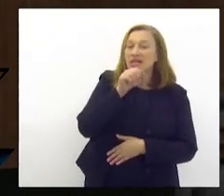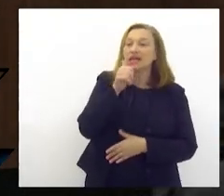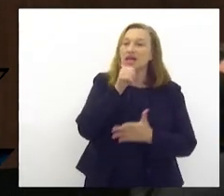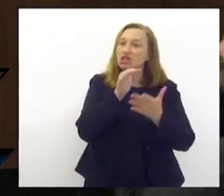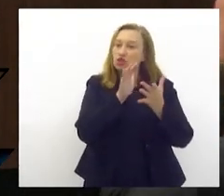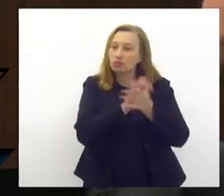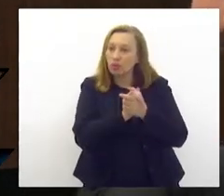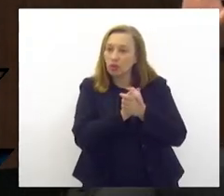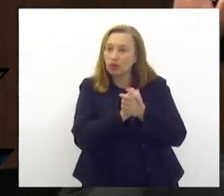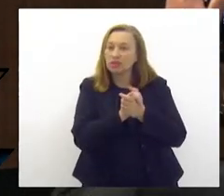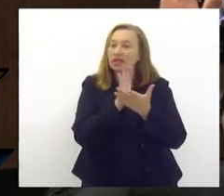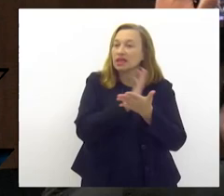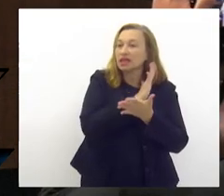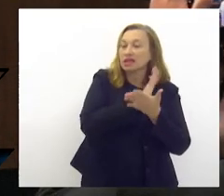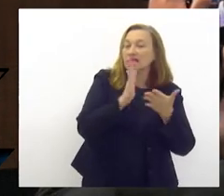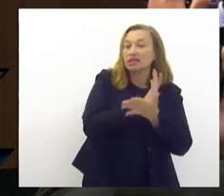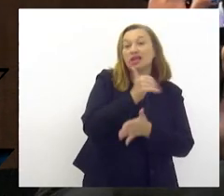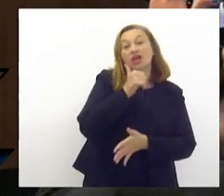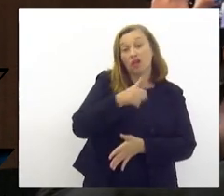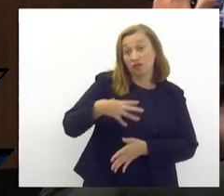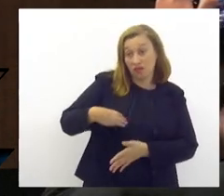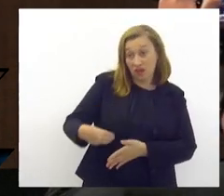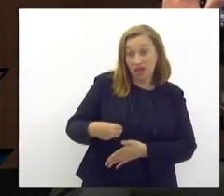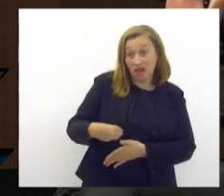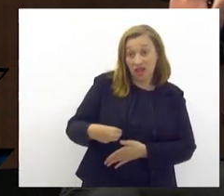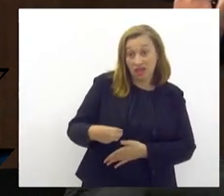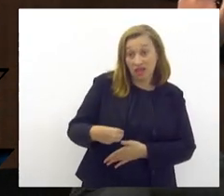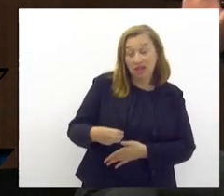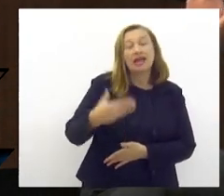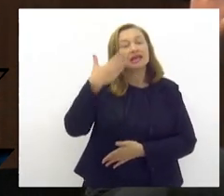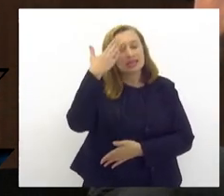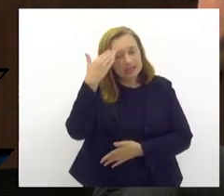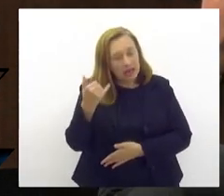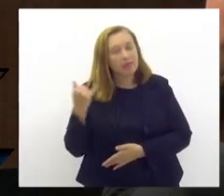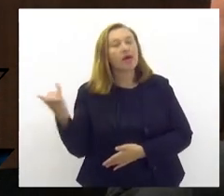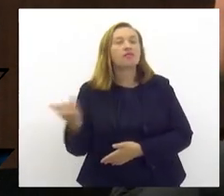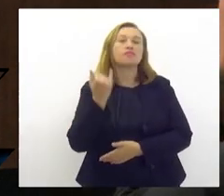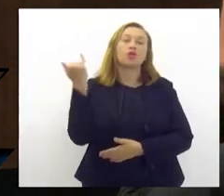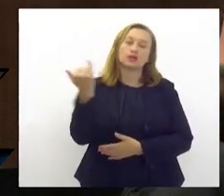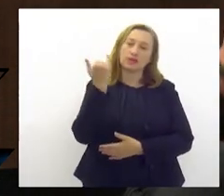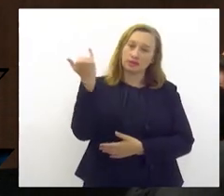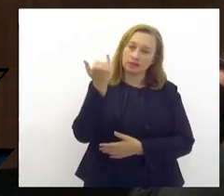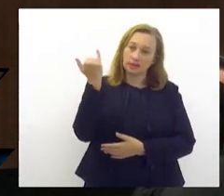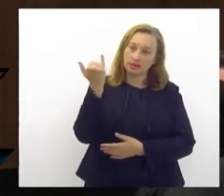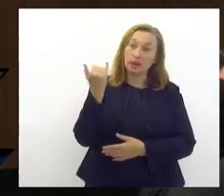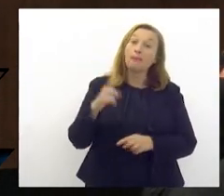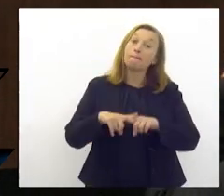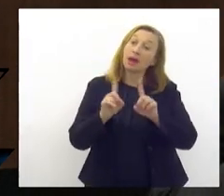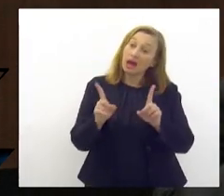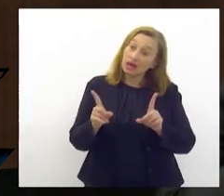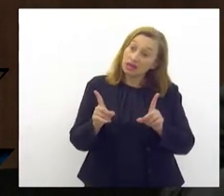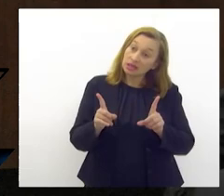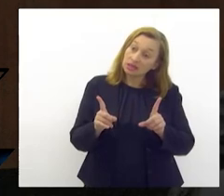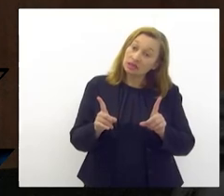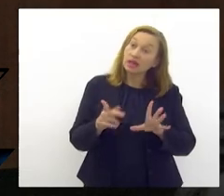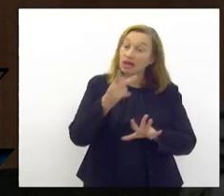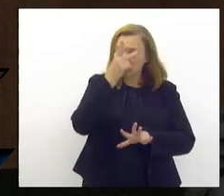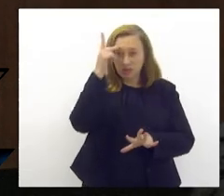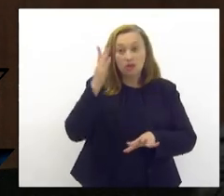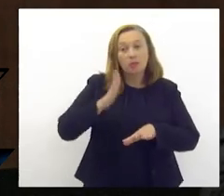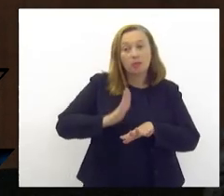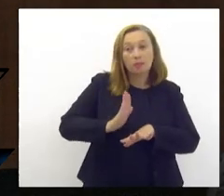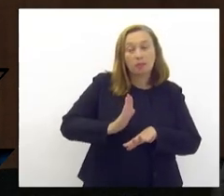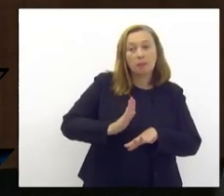esposas e, às vezes, até filhas, sabem dessa importância. Mas são as pessoas que têm